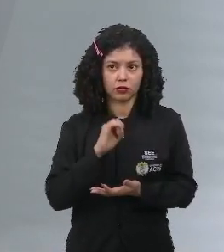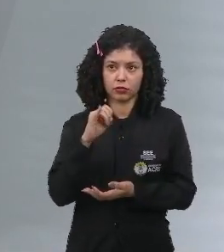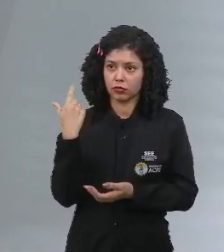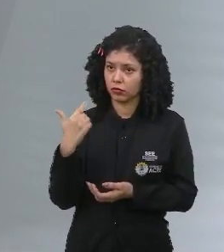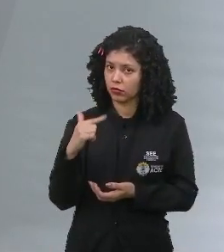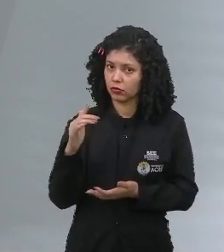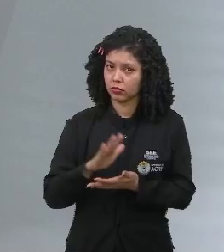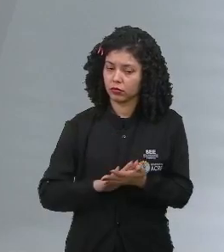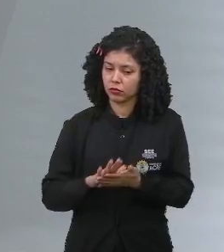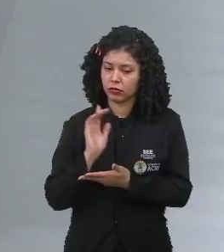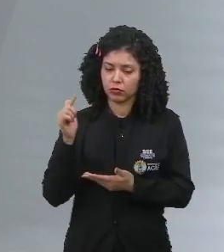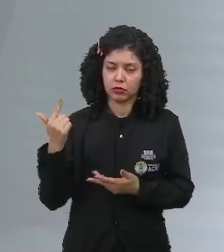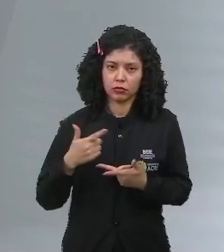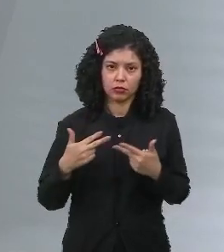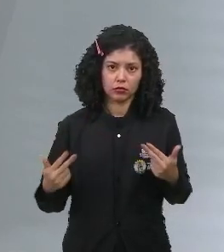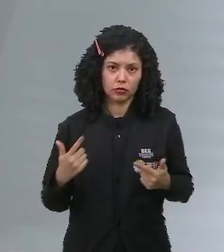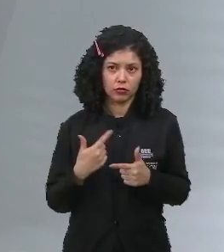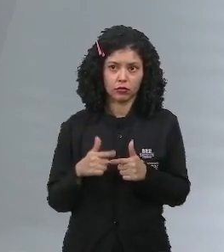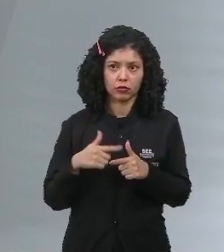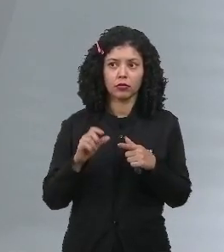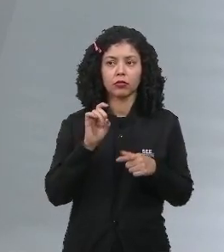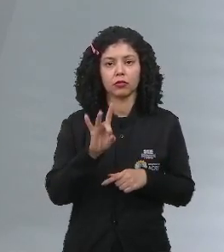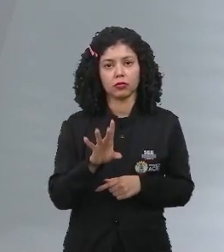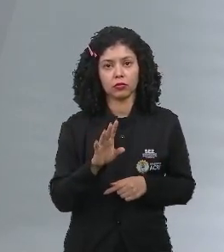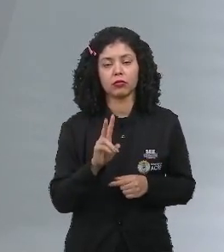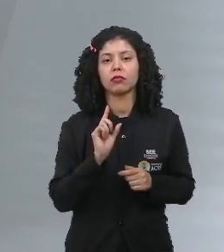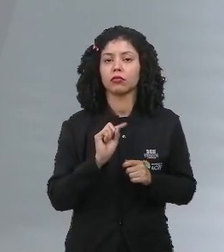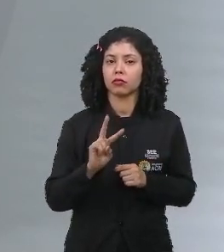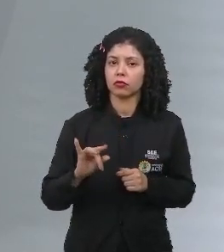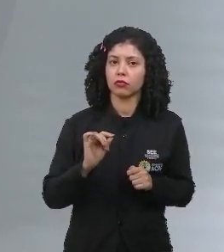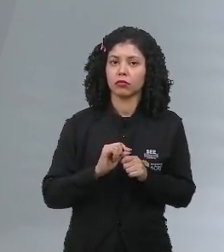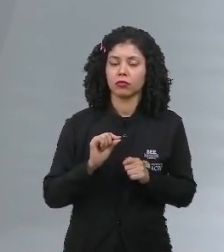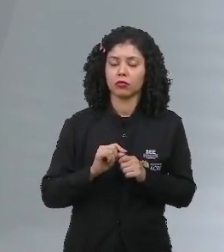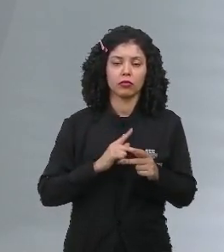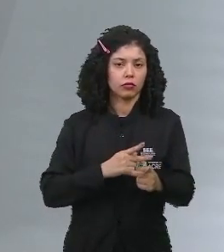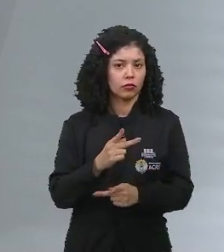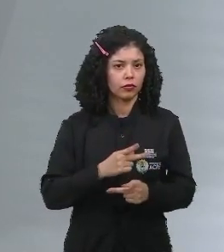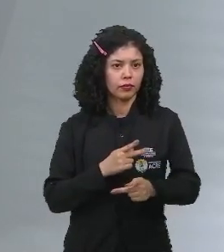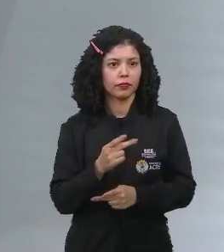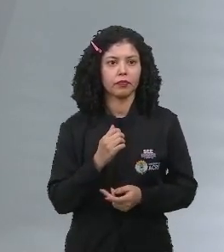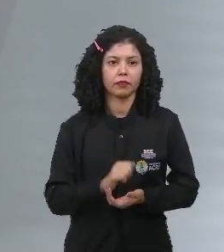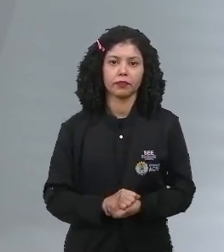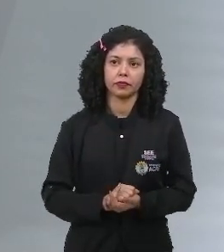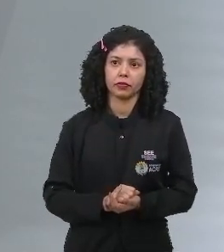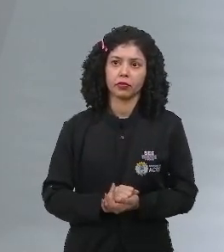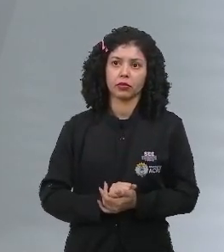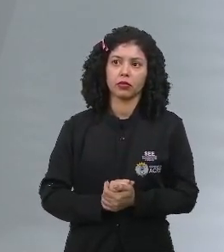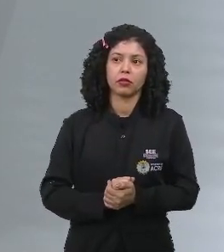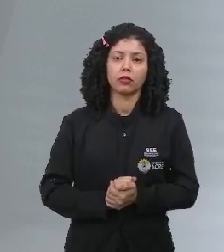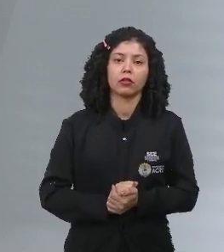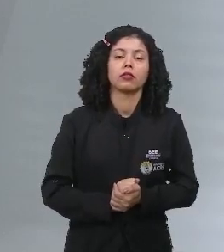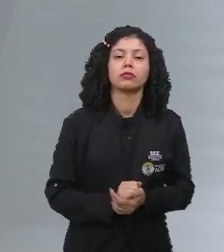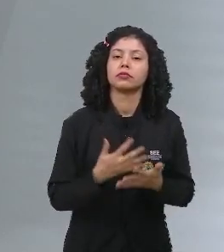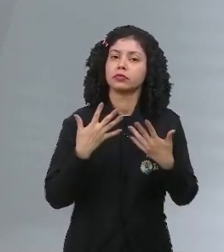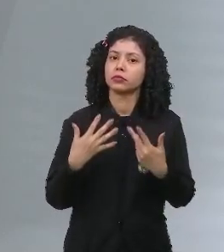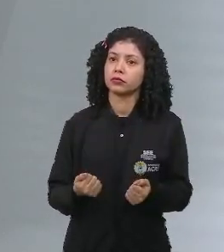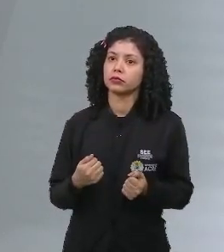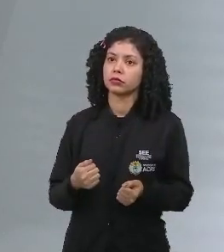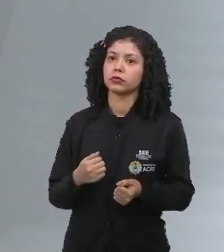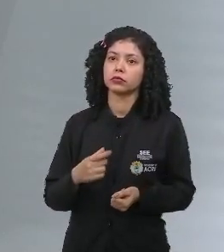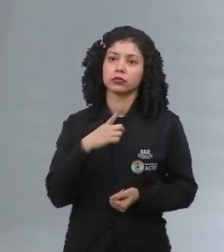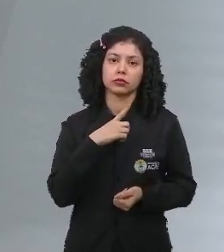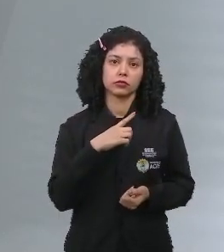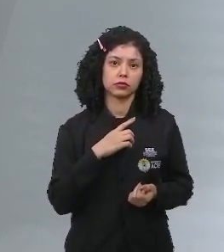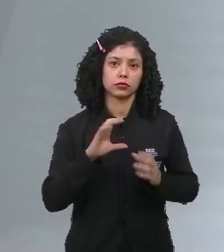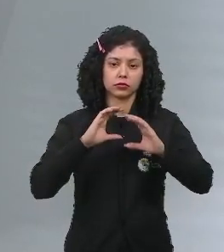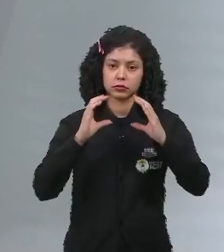tem outra situação ele só vai fazer passar o projeto se eh aceitar a barganha que o